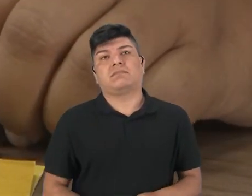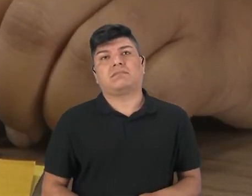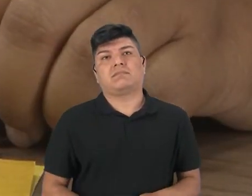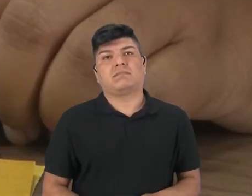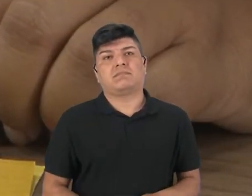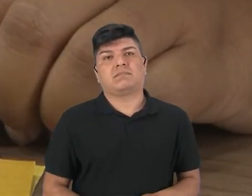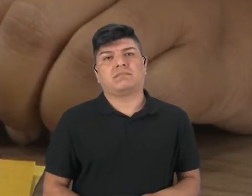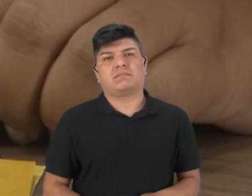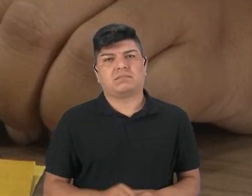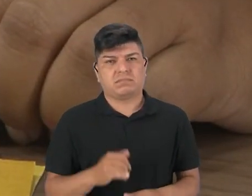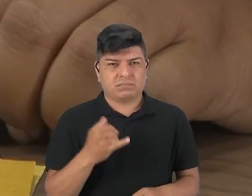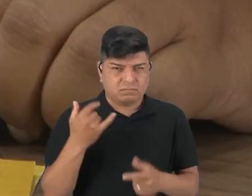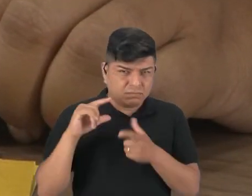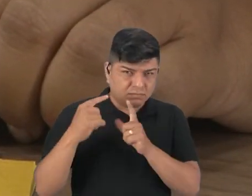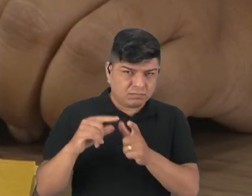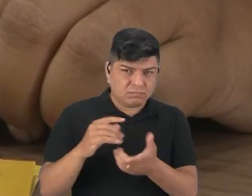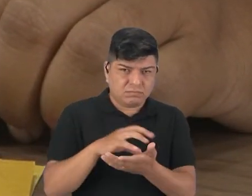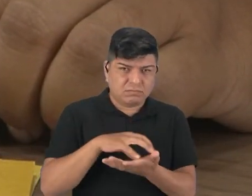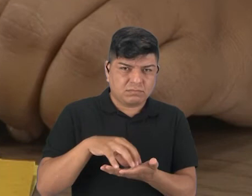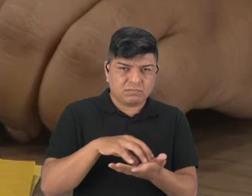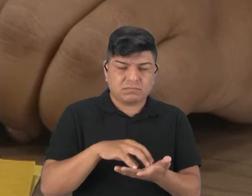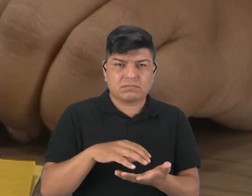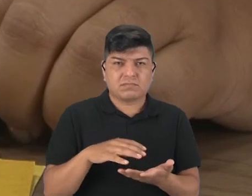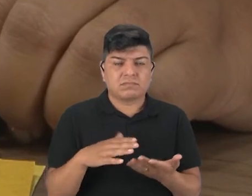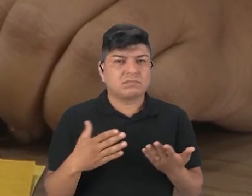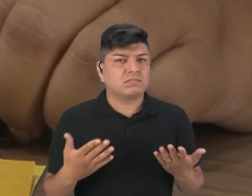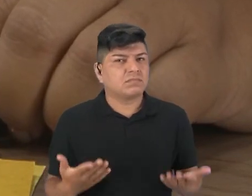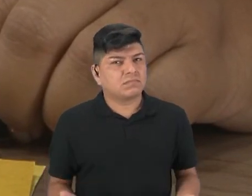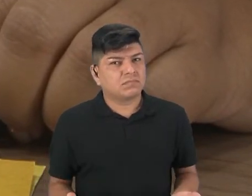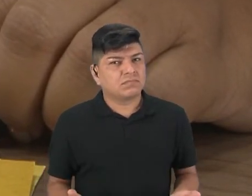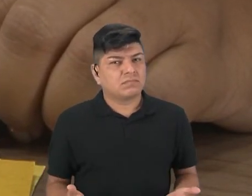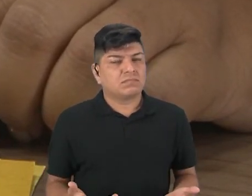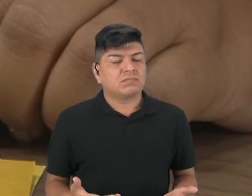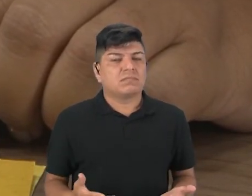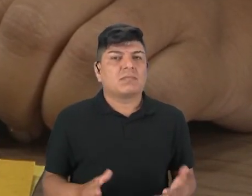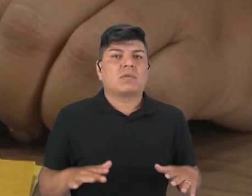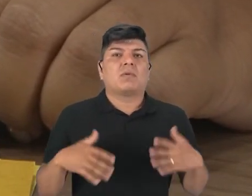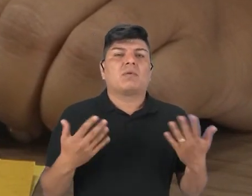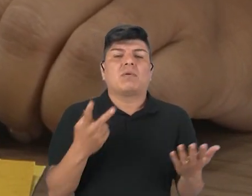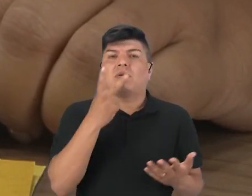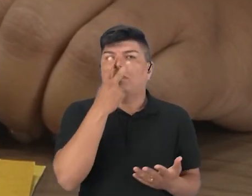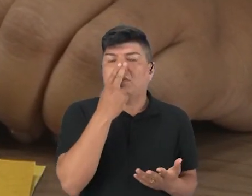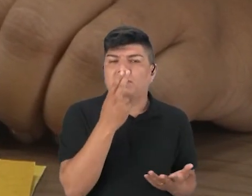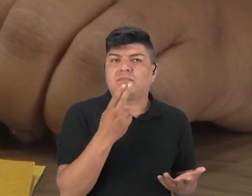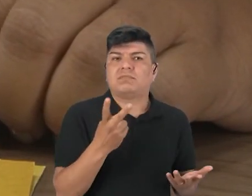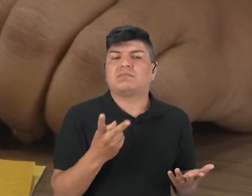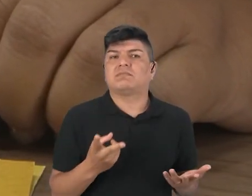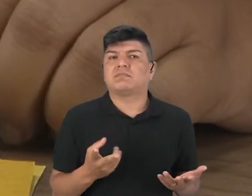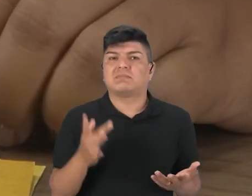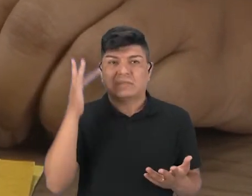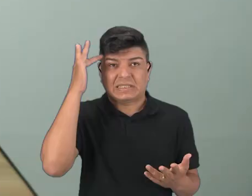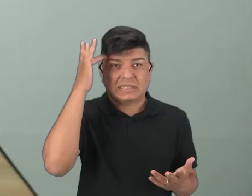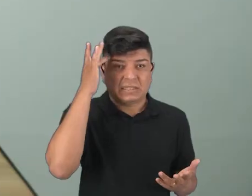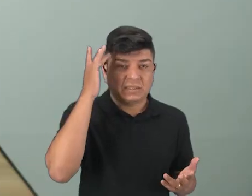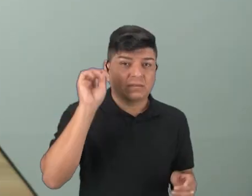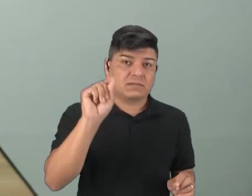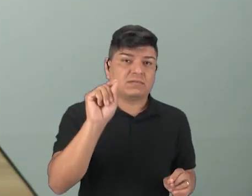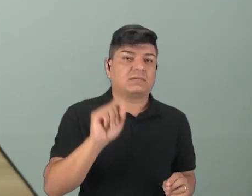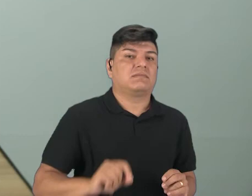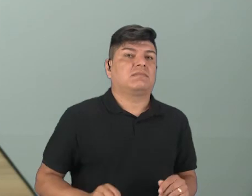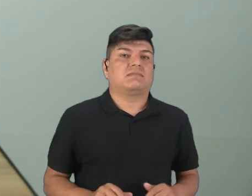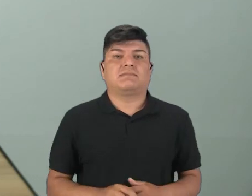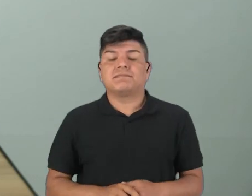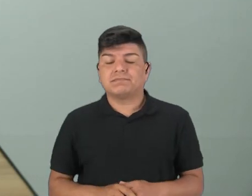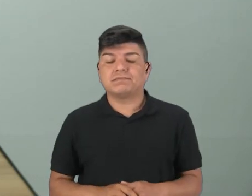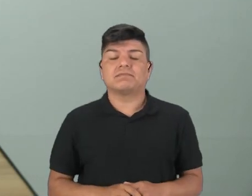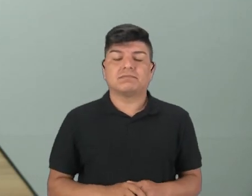com algum sólido geométrico, uma forma de um outro sólido geométrico? O que vocês acham, gente?